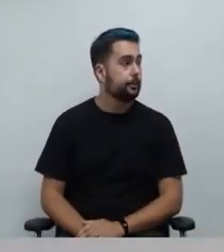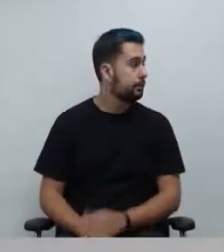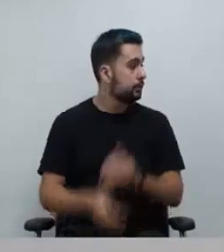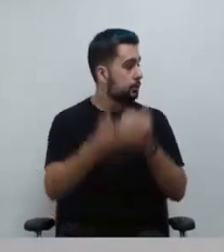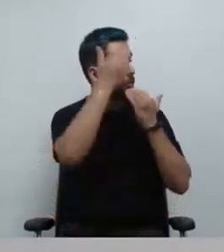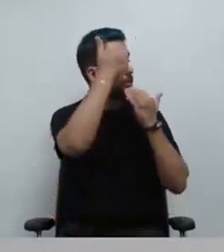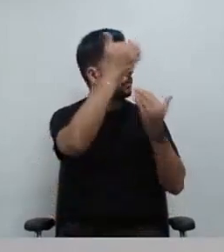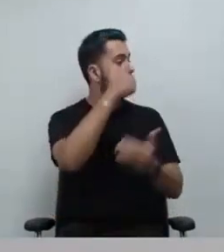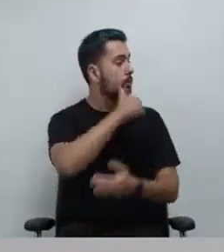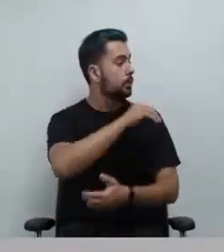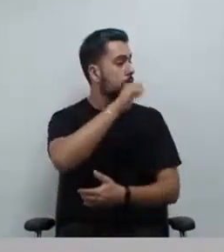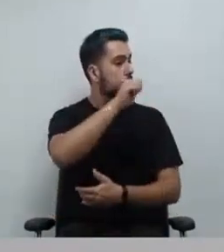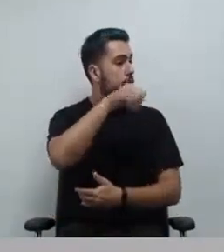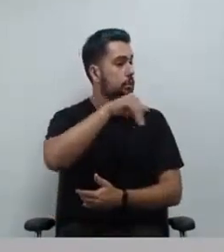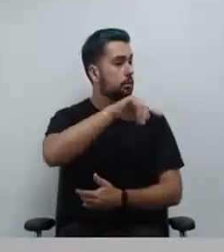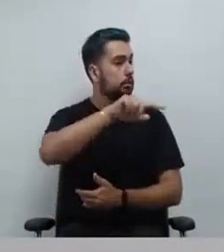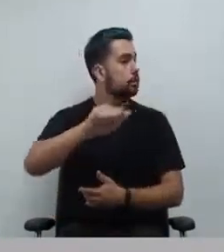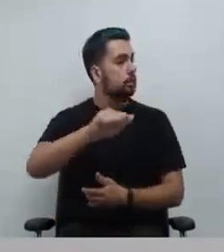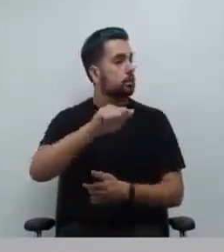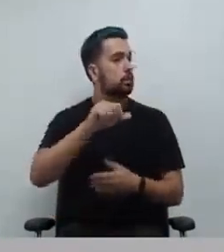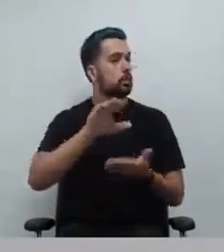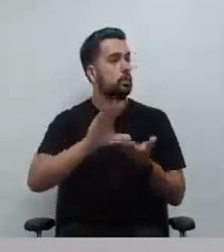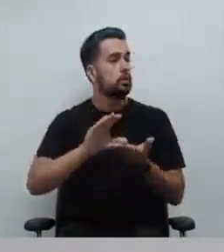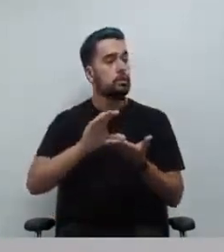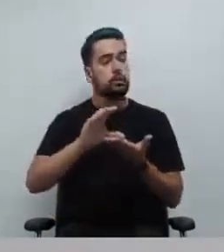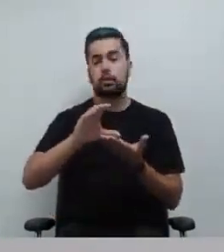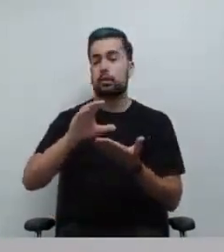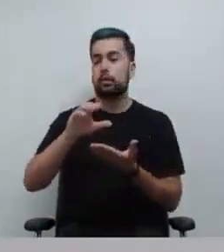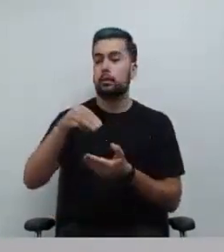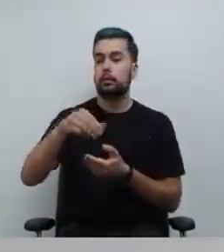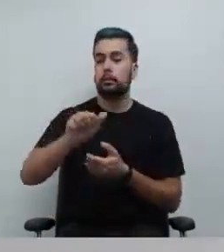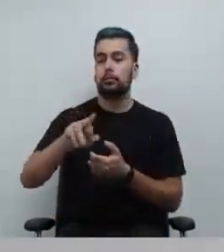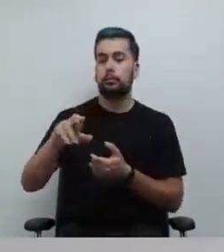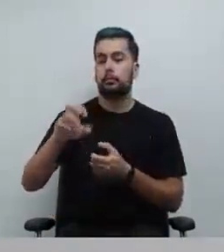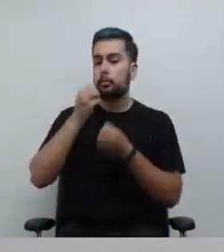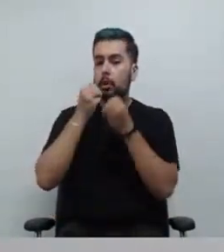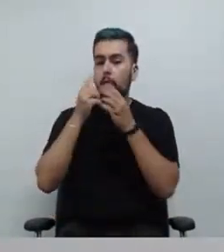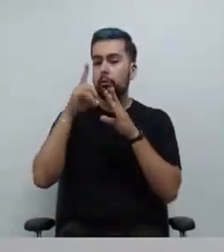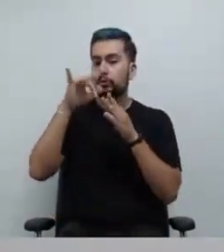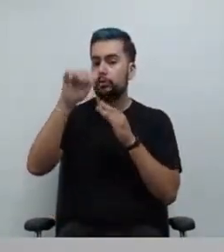Obrigado, Camila. Conselheira Amara, bom dia, bem-vindo com a palavra.